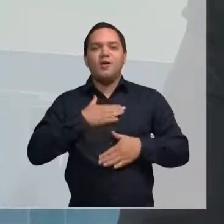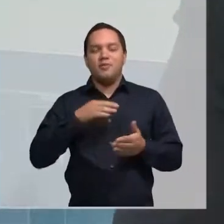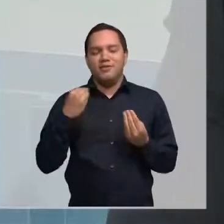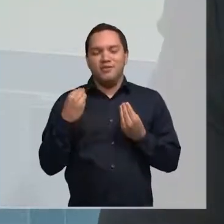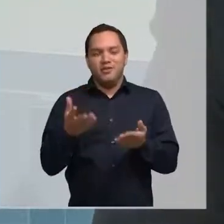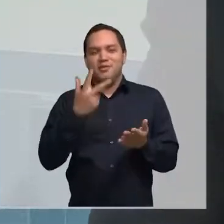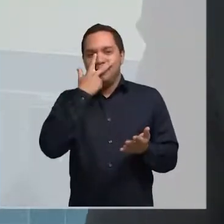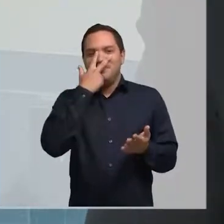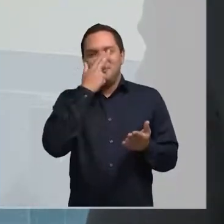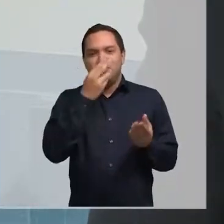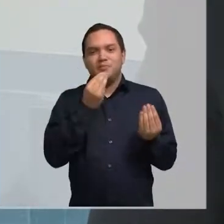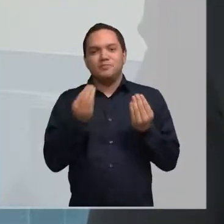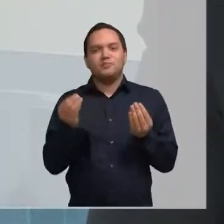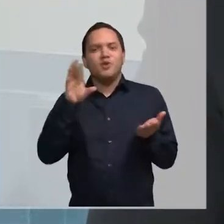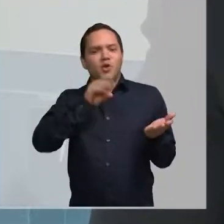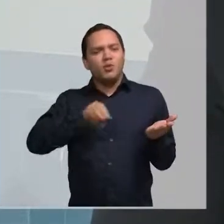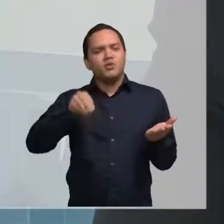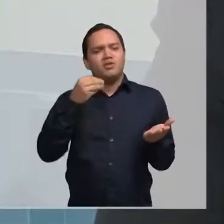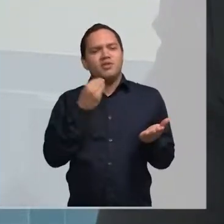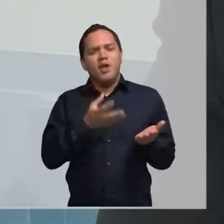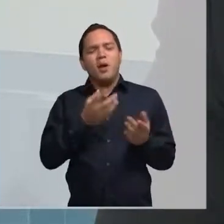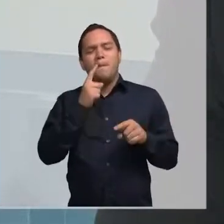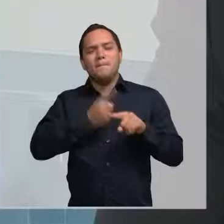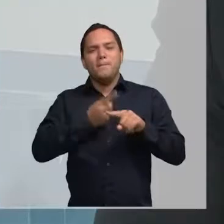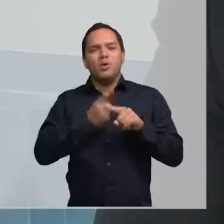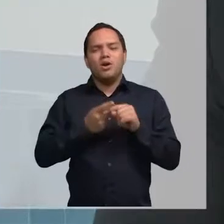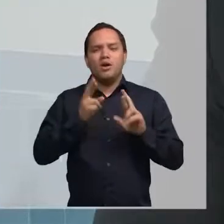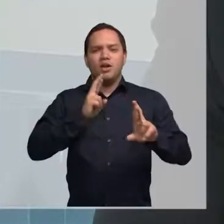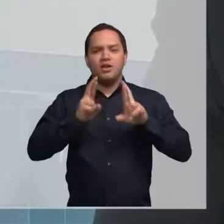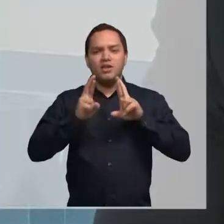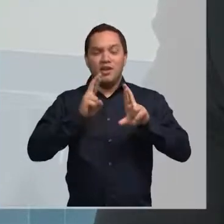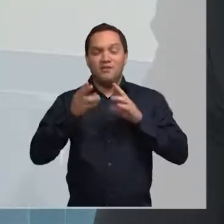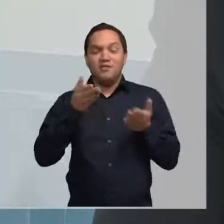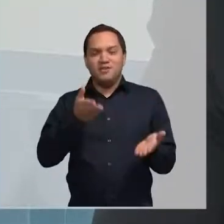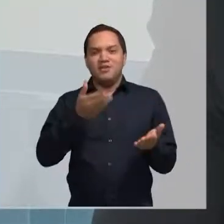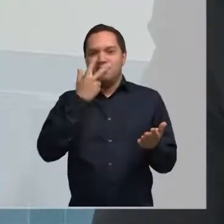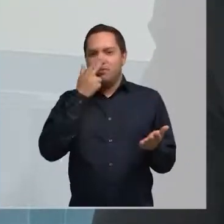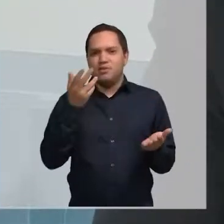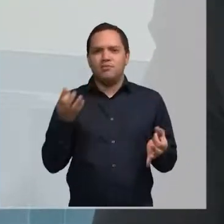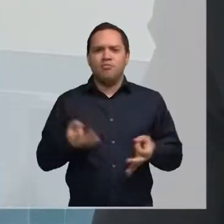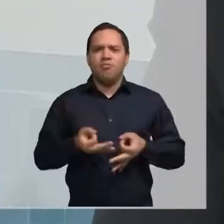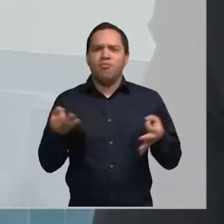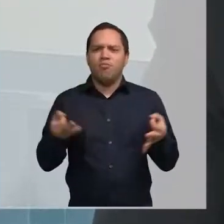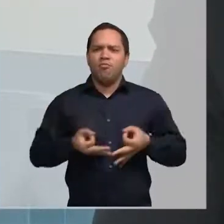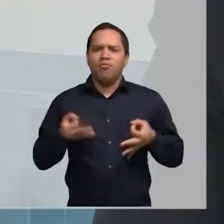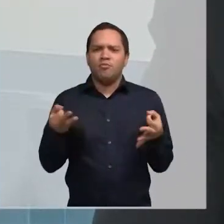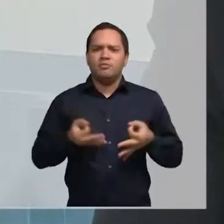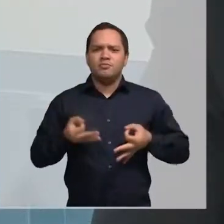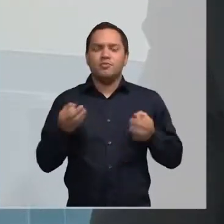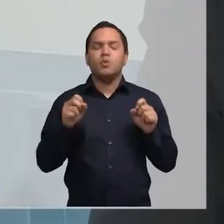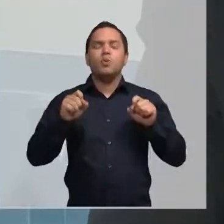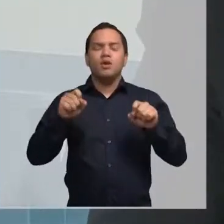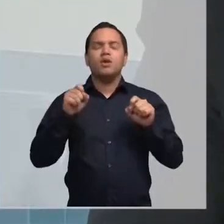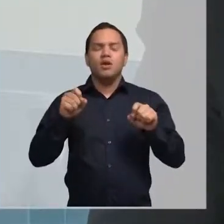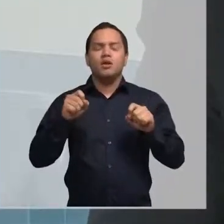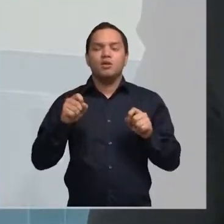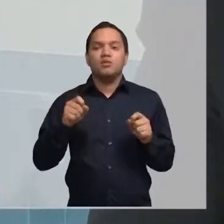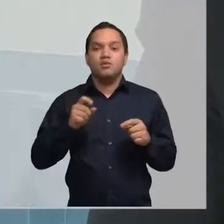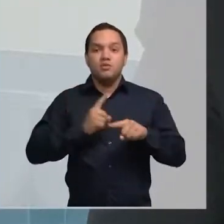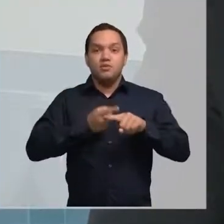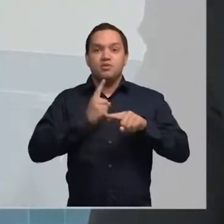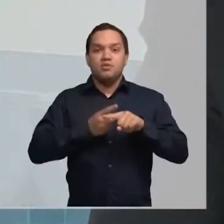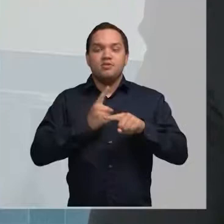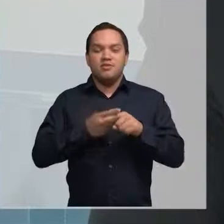um suco de maracujá para o Ciro. O Ciro, nessa entrevista dada à Rede Globo, ele foi perfeito. Perfeito em relação...